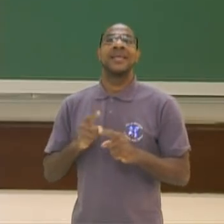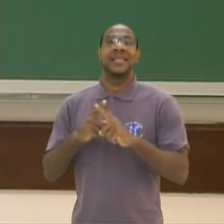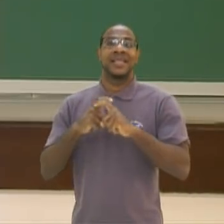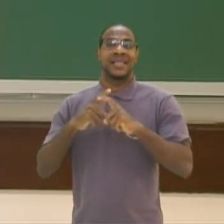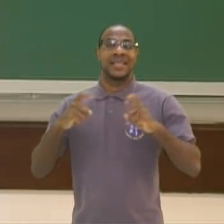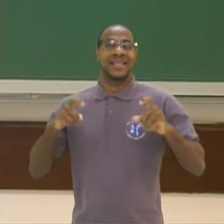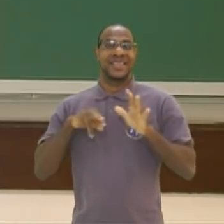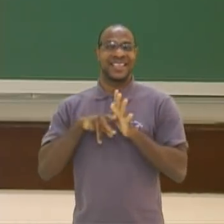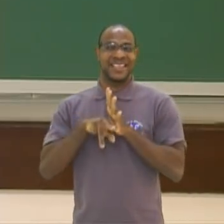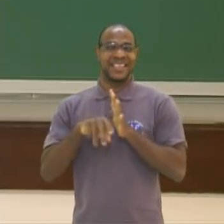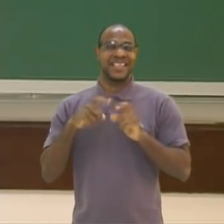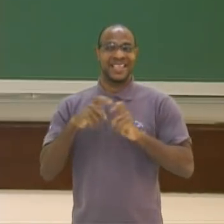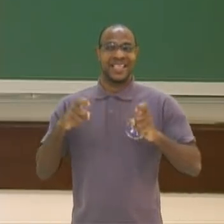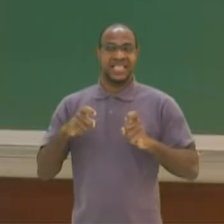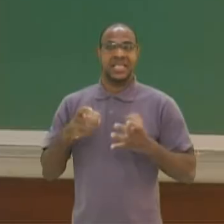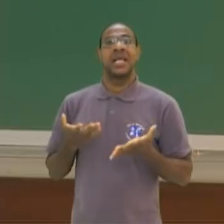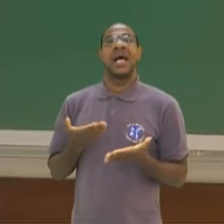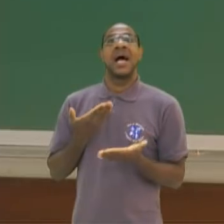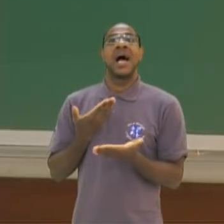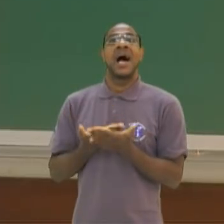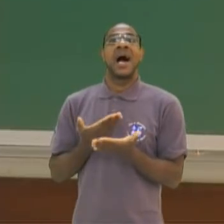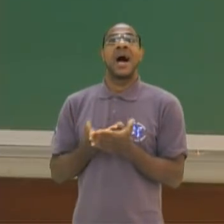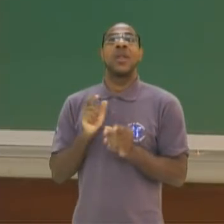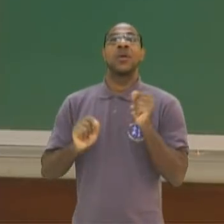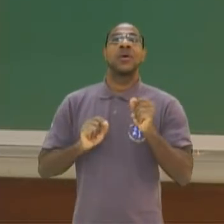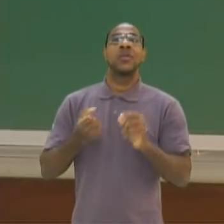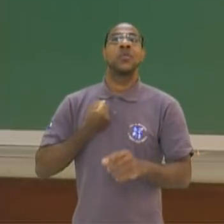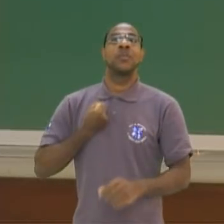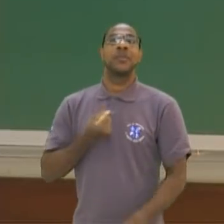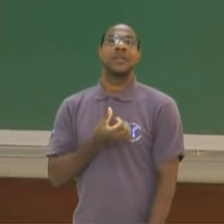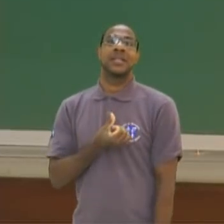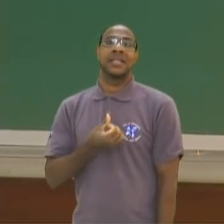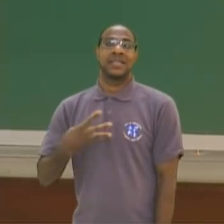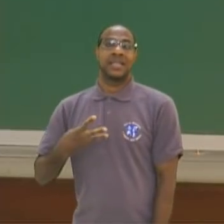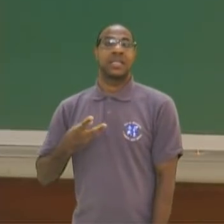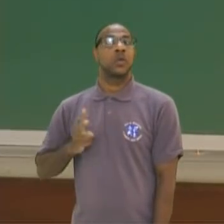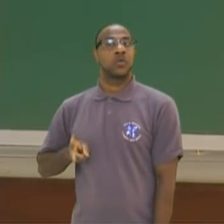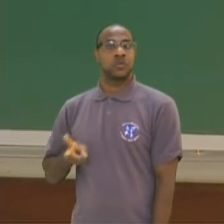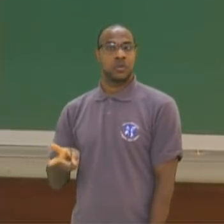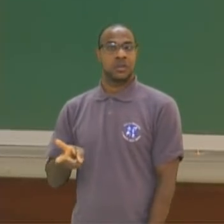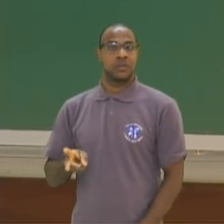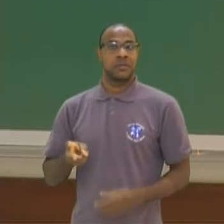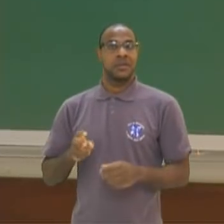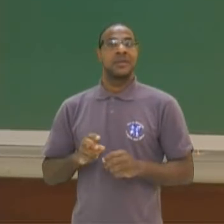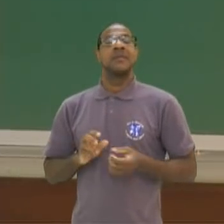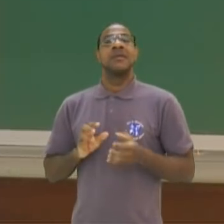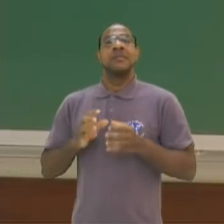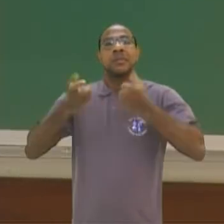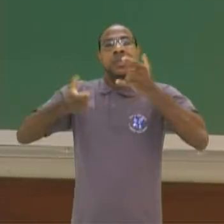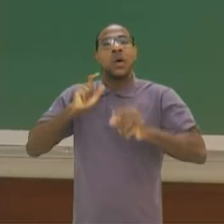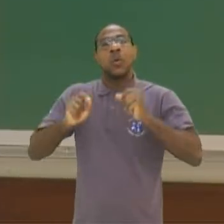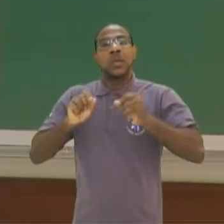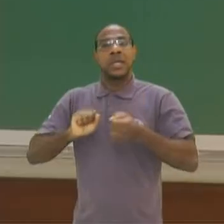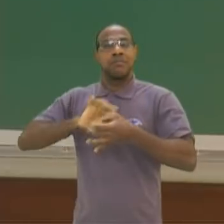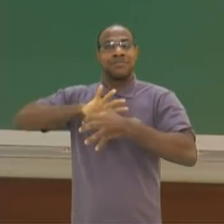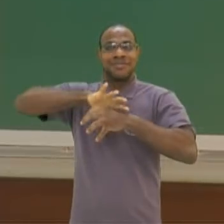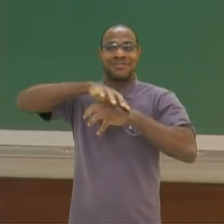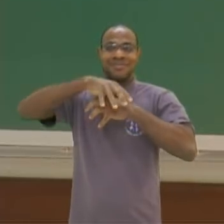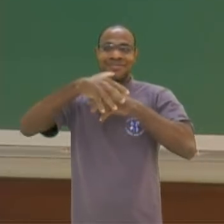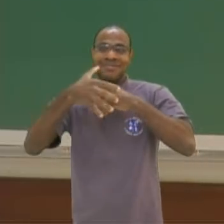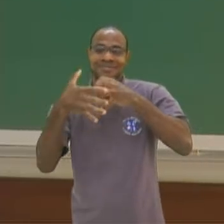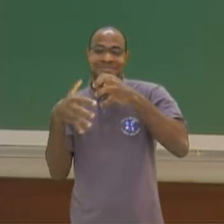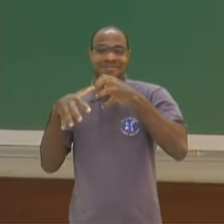uma continuação. Vamos continuar a falar de atmosfera. Na aula passada, a gente aprendeu, a